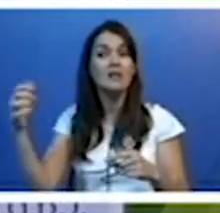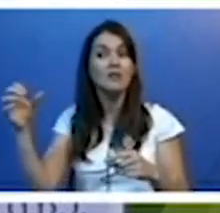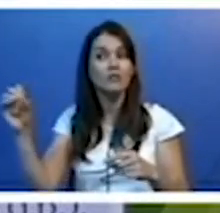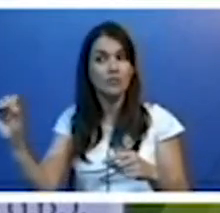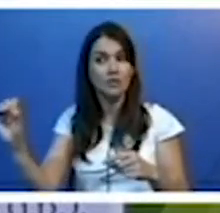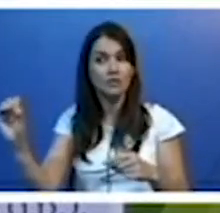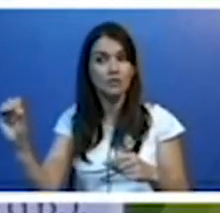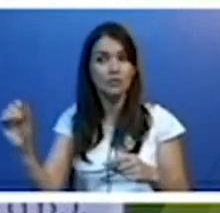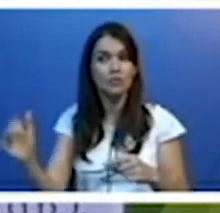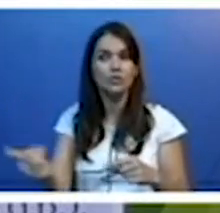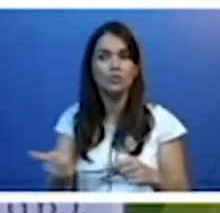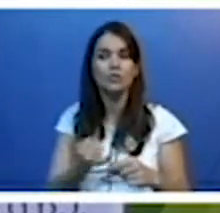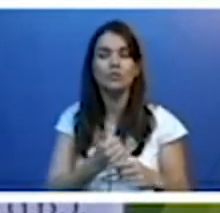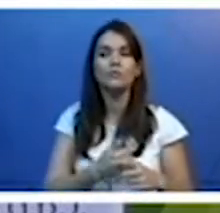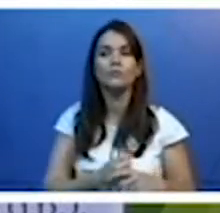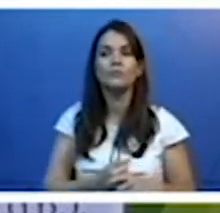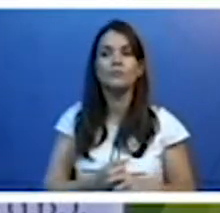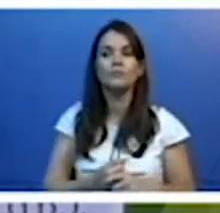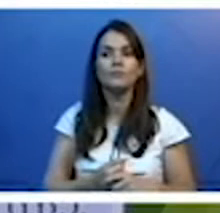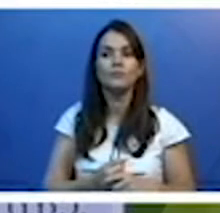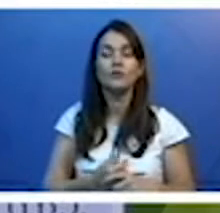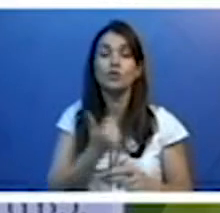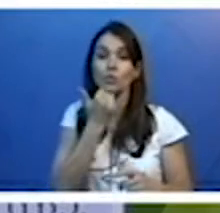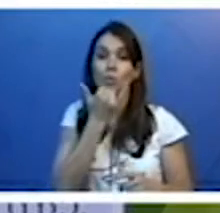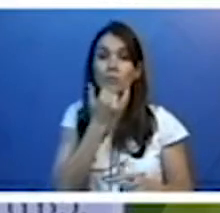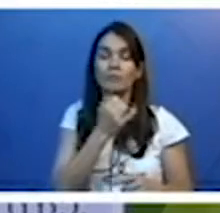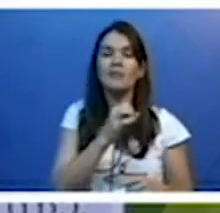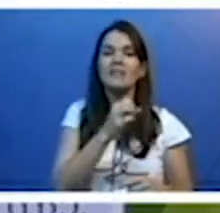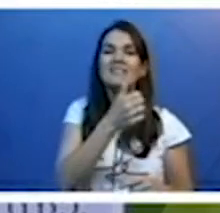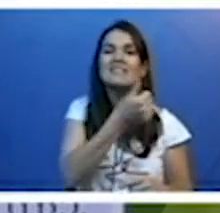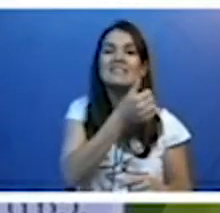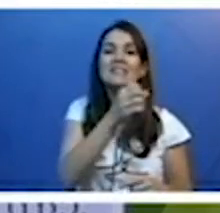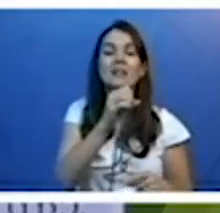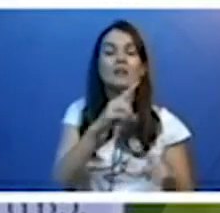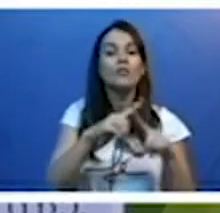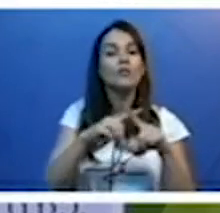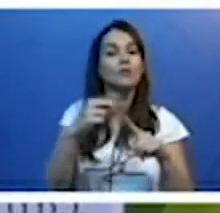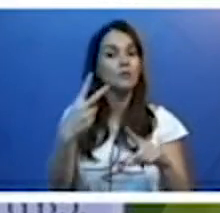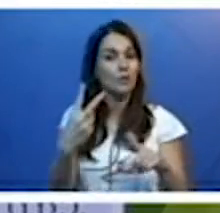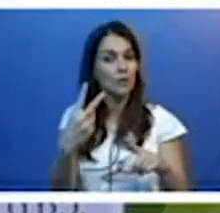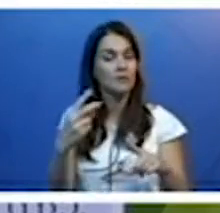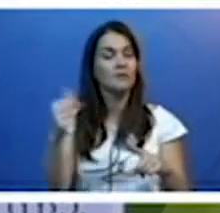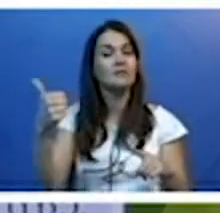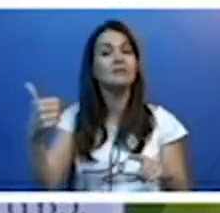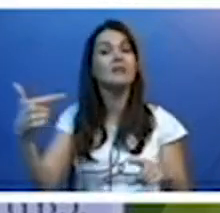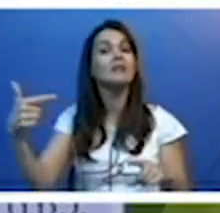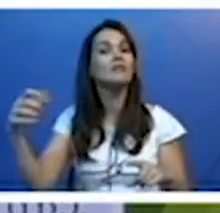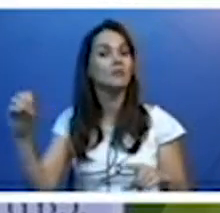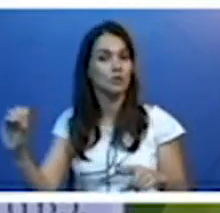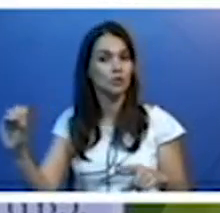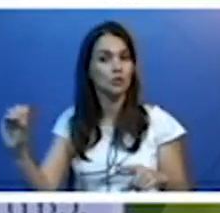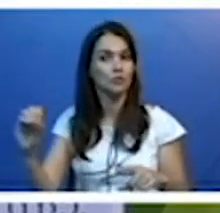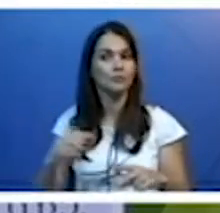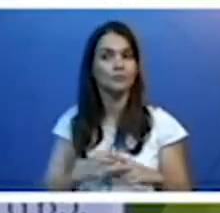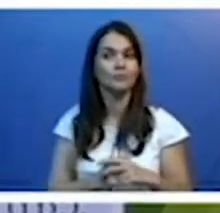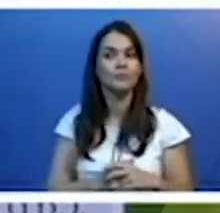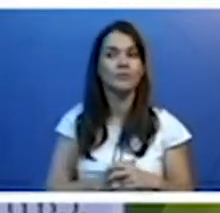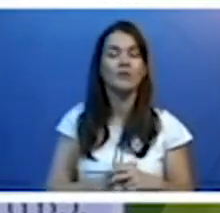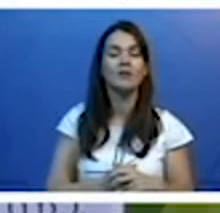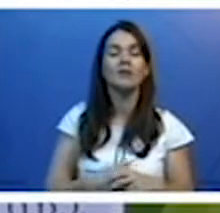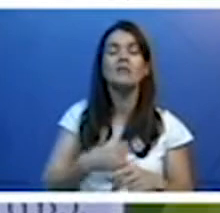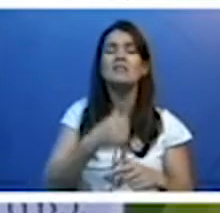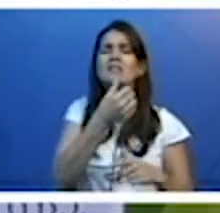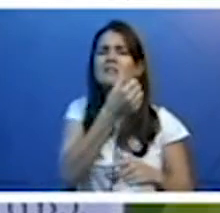2, desculpa. 60 vezes 2, 120. 6 dividido por